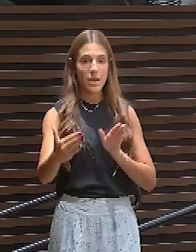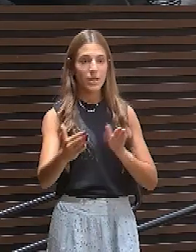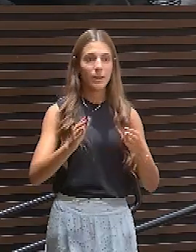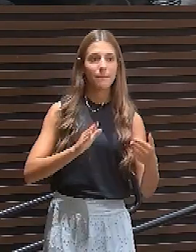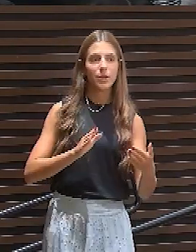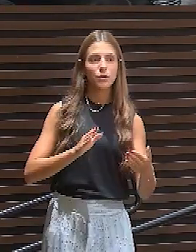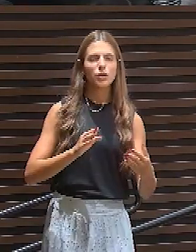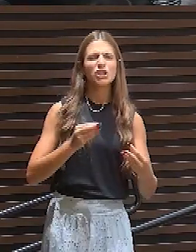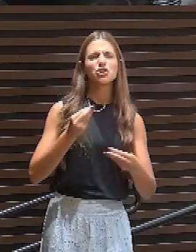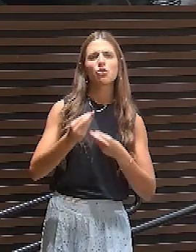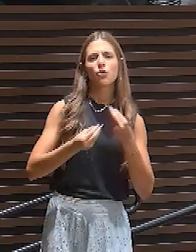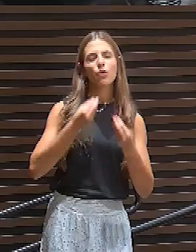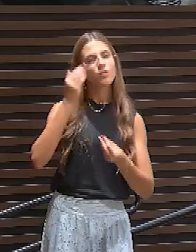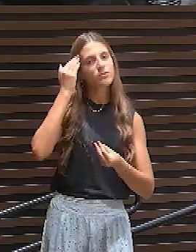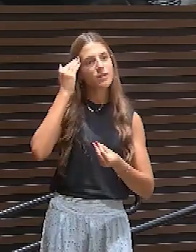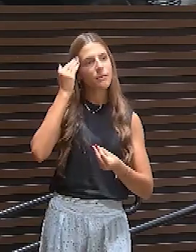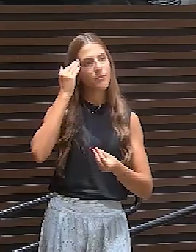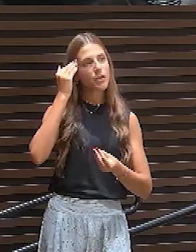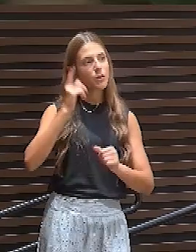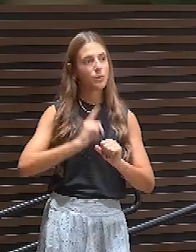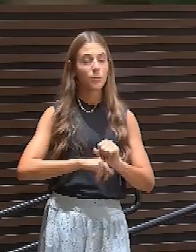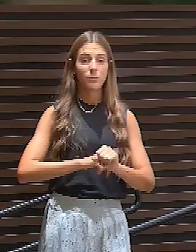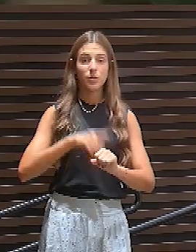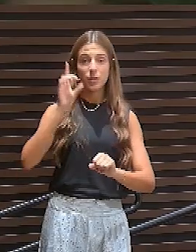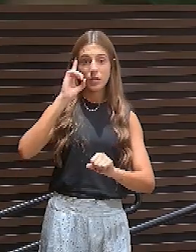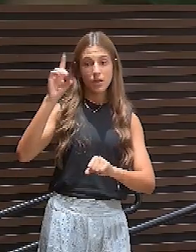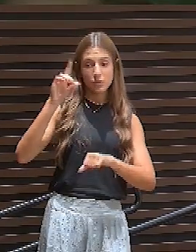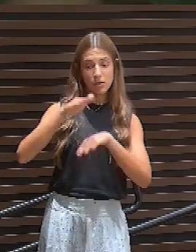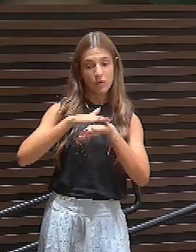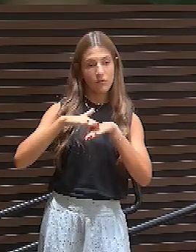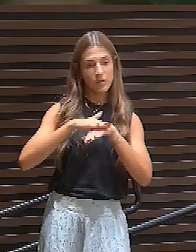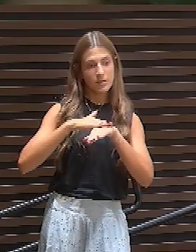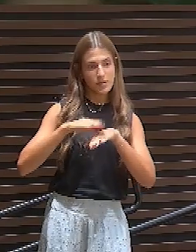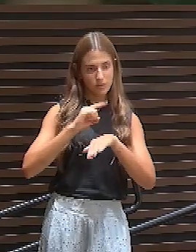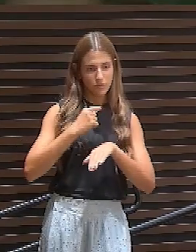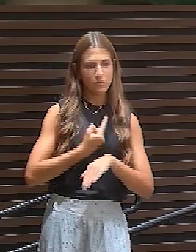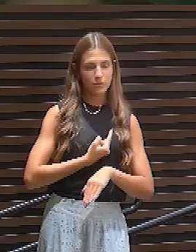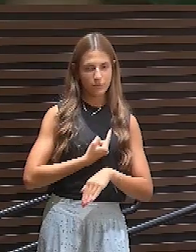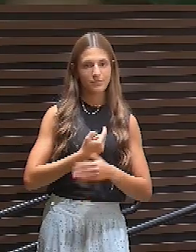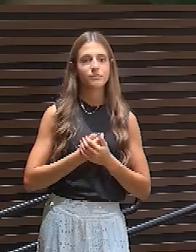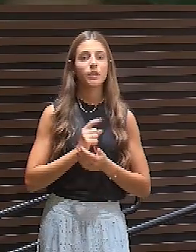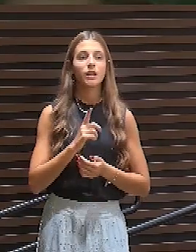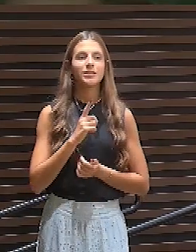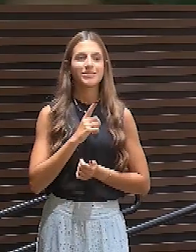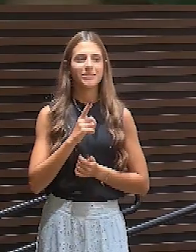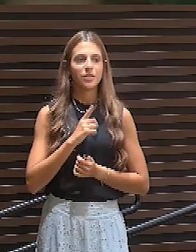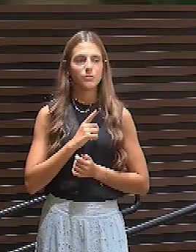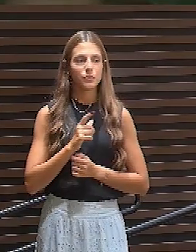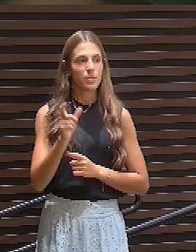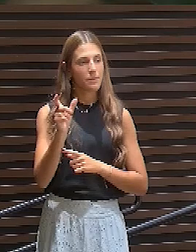saber quando Deus está falando conosco. Nós temos um personagem que eu já citei aqui